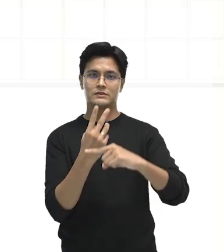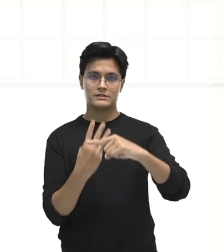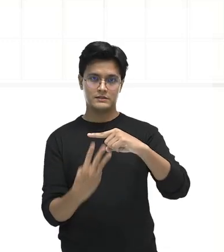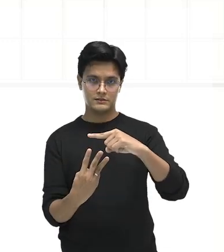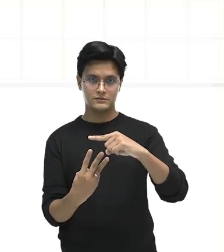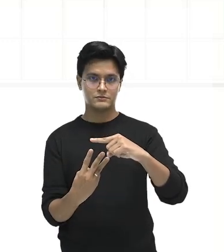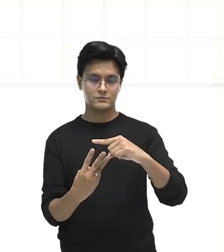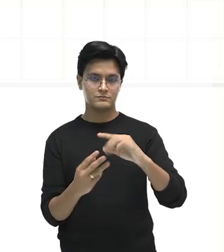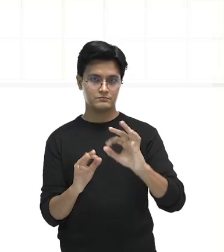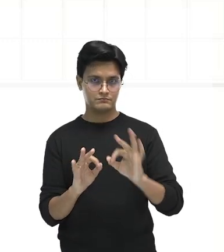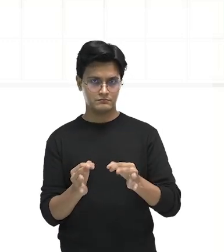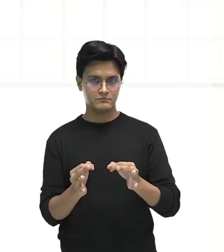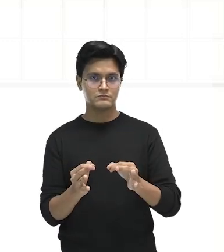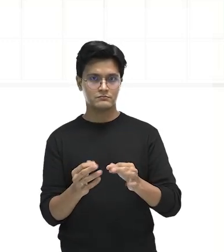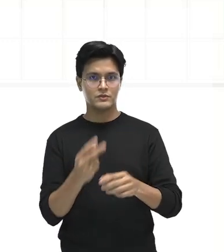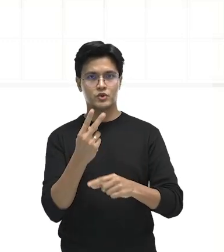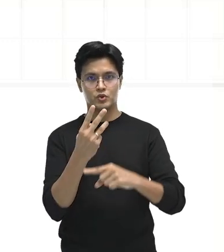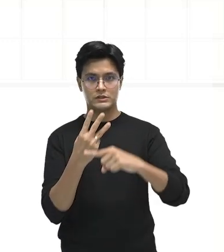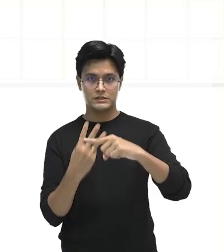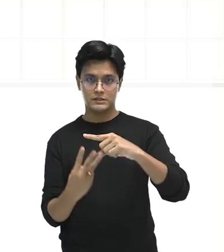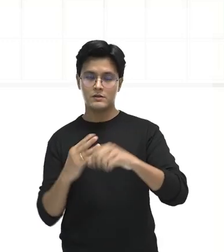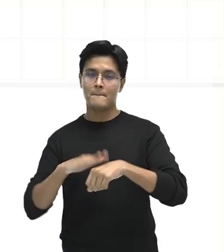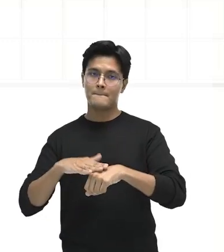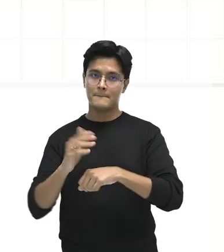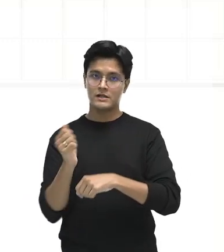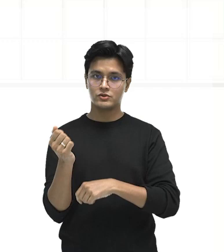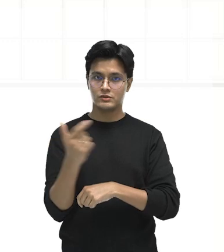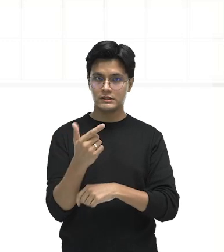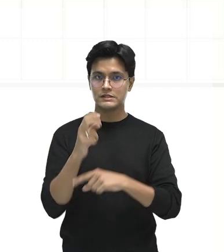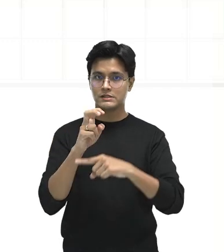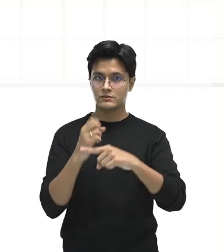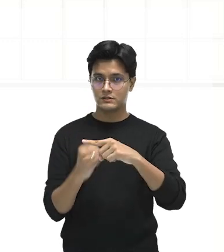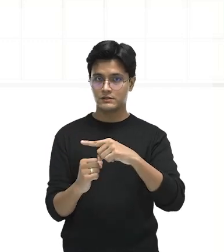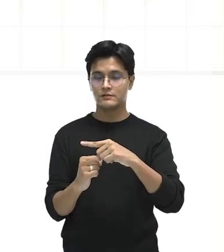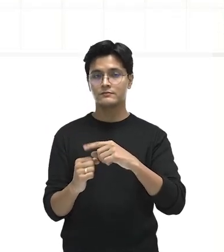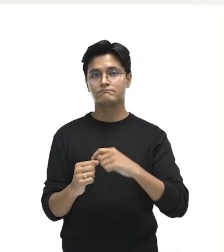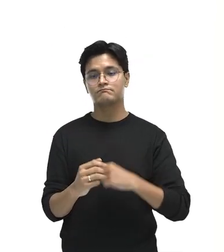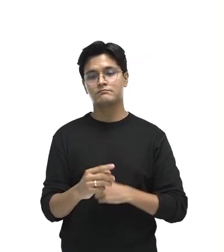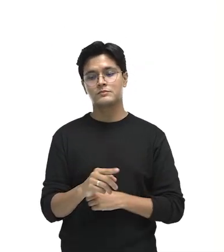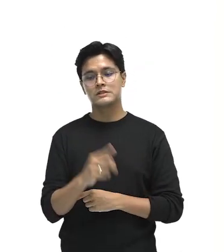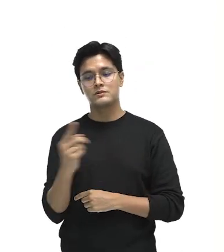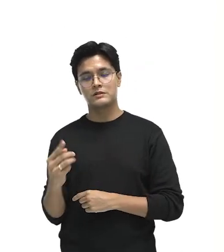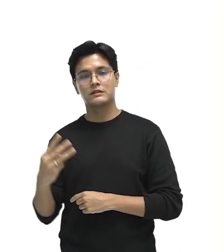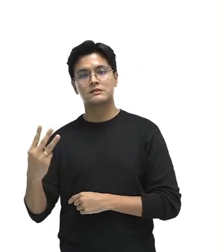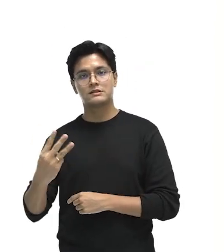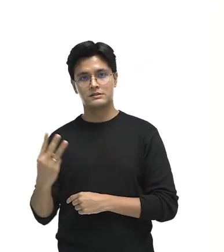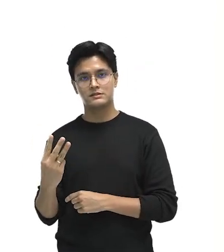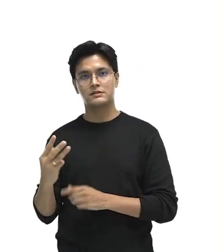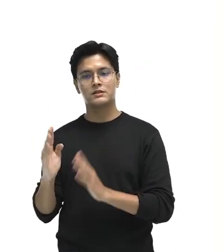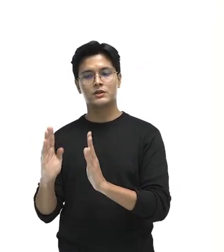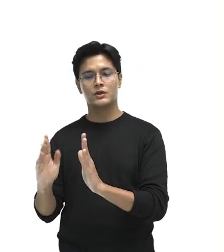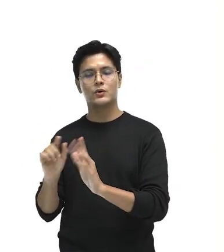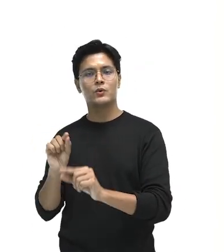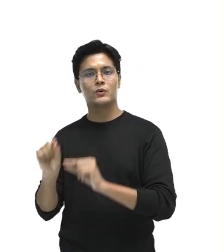2/3, né? Porque 2/3 é maior que 5/8. 2/3. E em terceiro lugar,